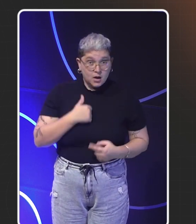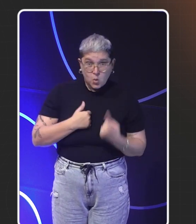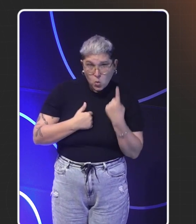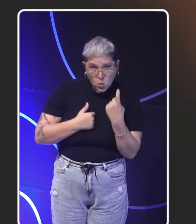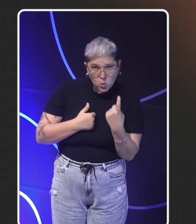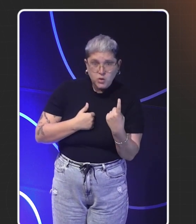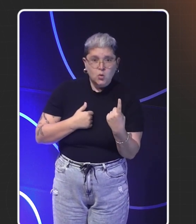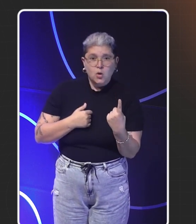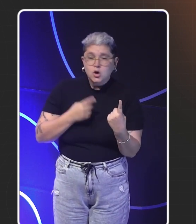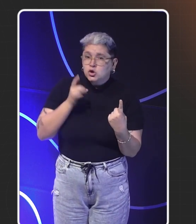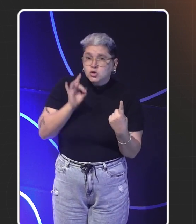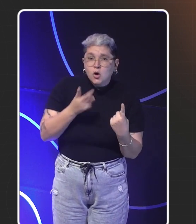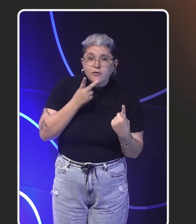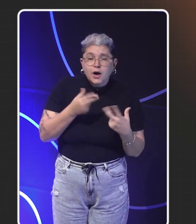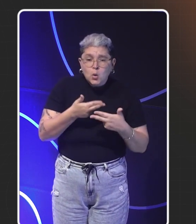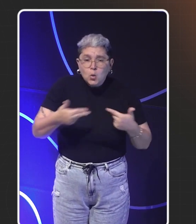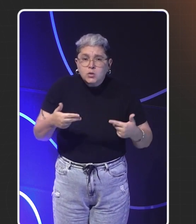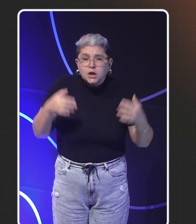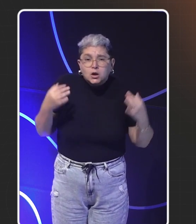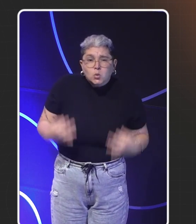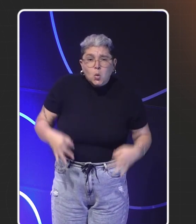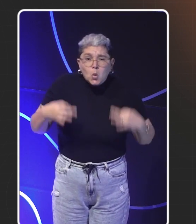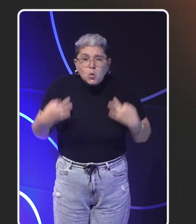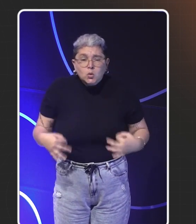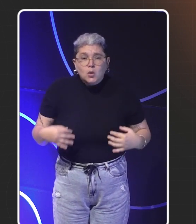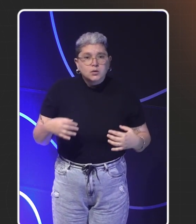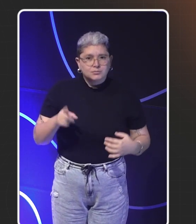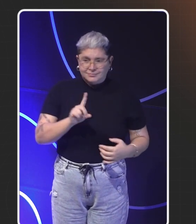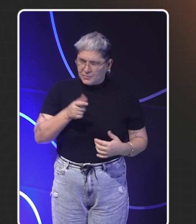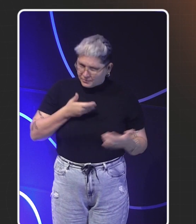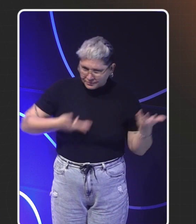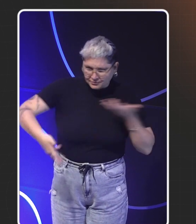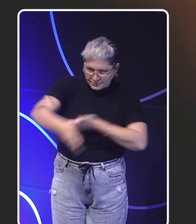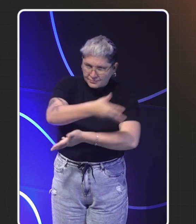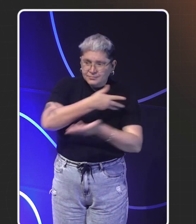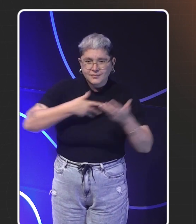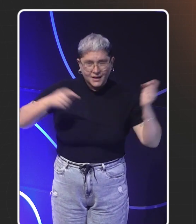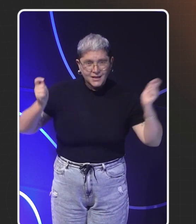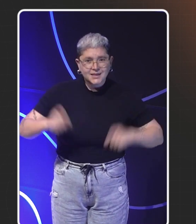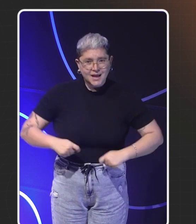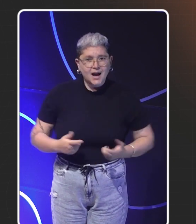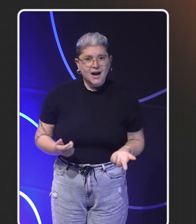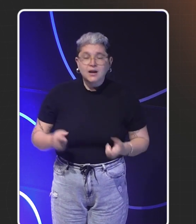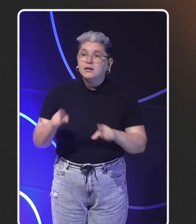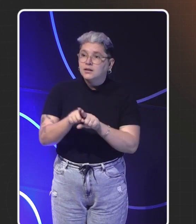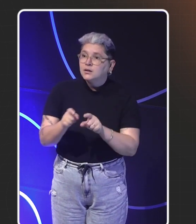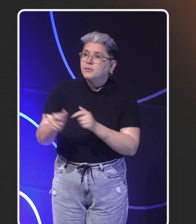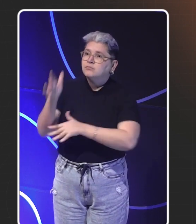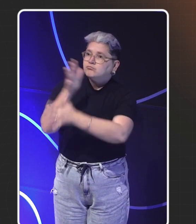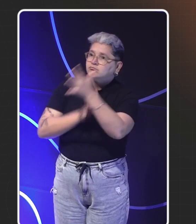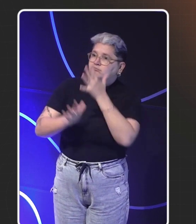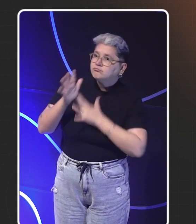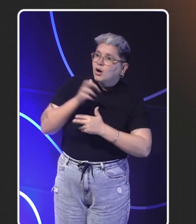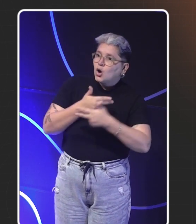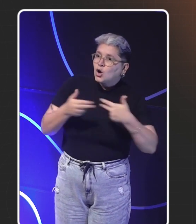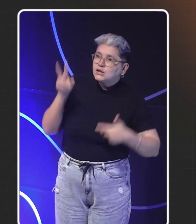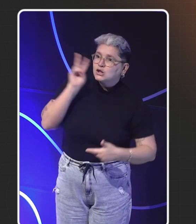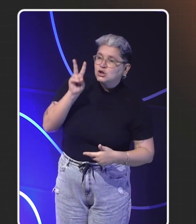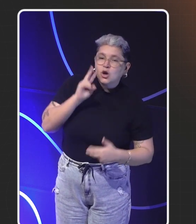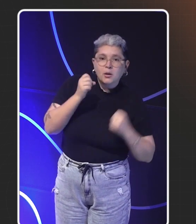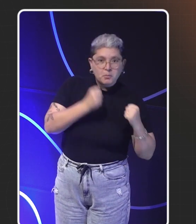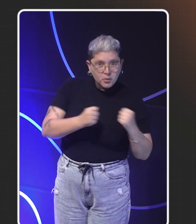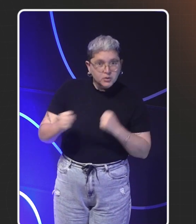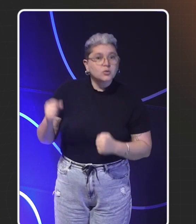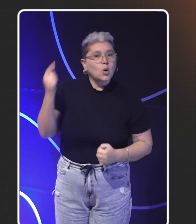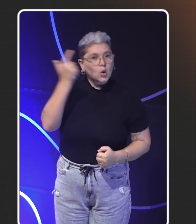de dor, eu também consigo compartilhar e também receber histórias potentes e poderosas. E é